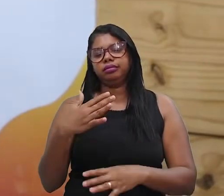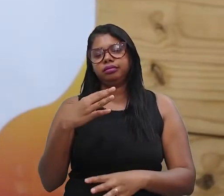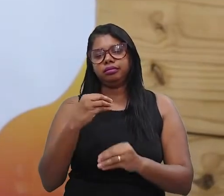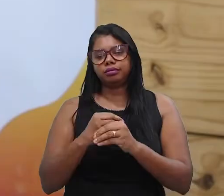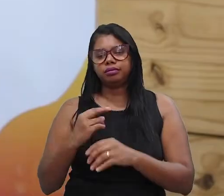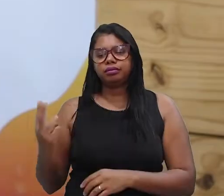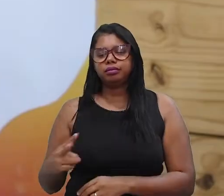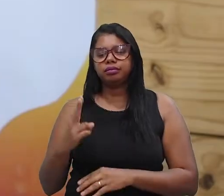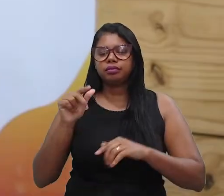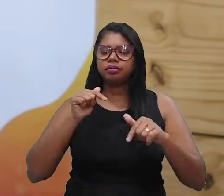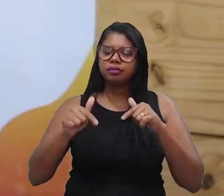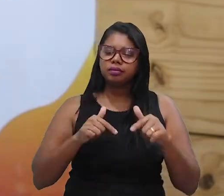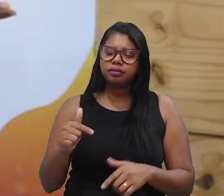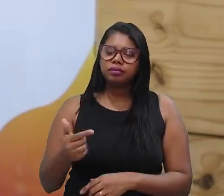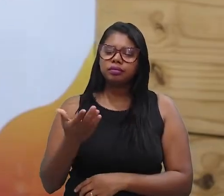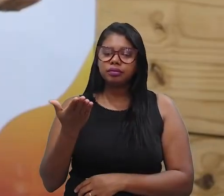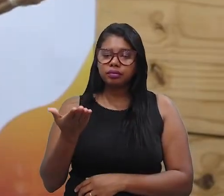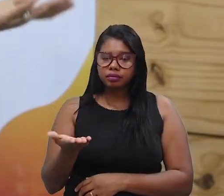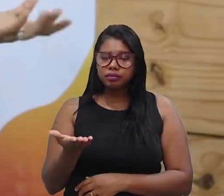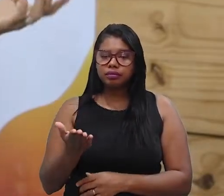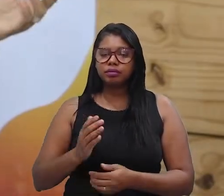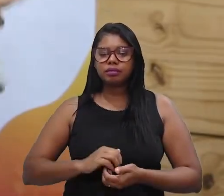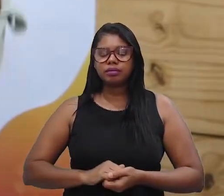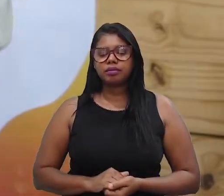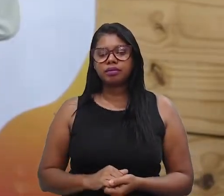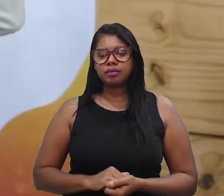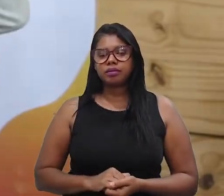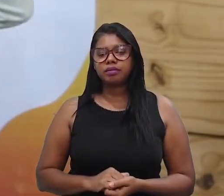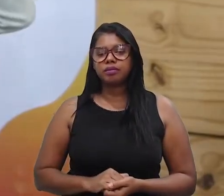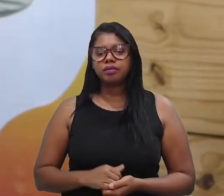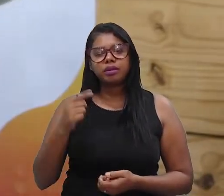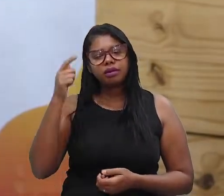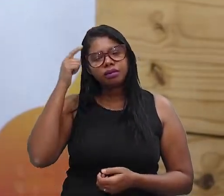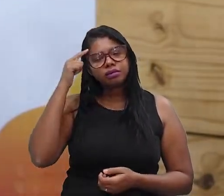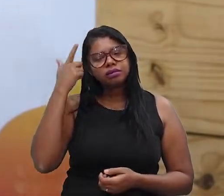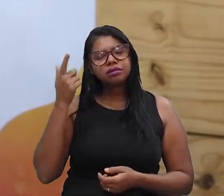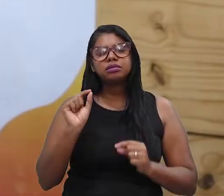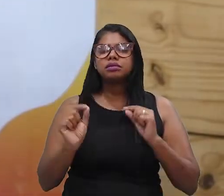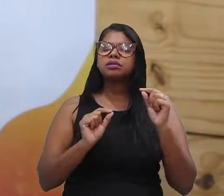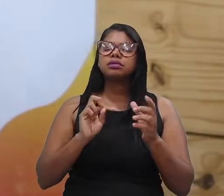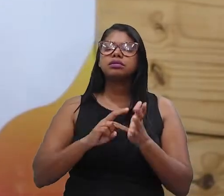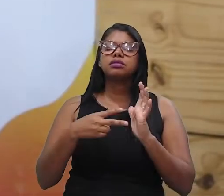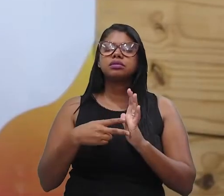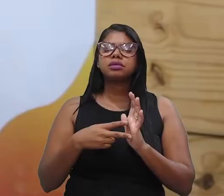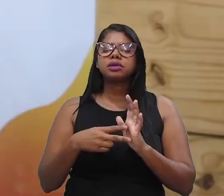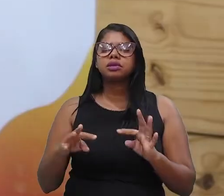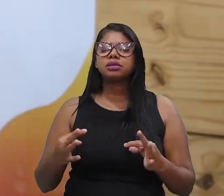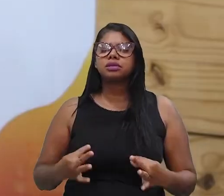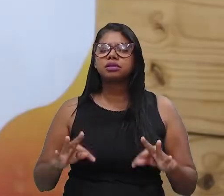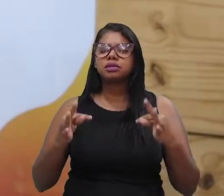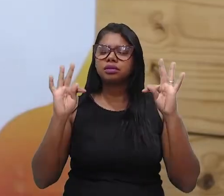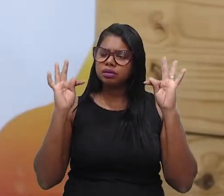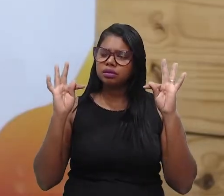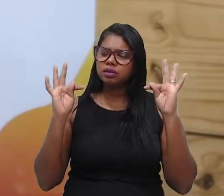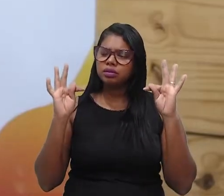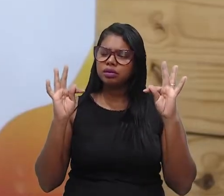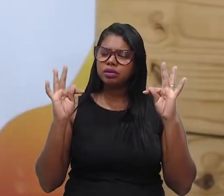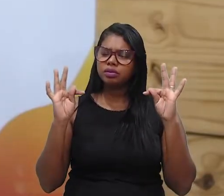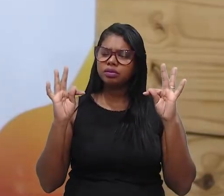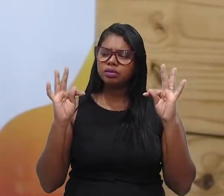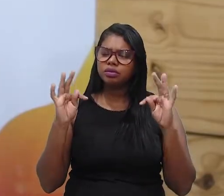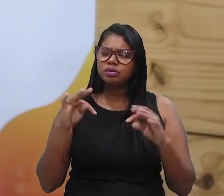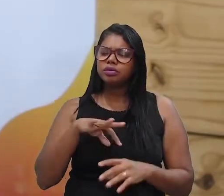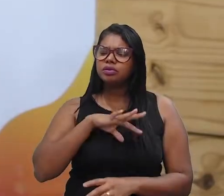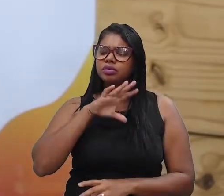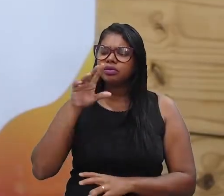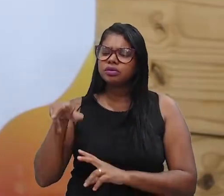seu trabalho. Obviamente, as ecológicas. Aí, quando a gente pensa assim, tecnologia e ecologia, isso dá certo?